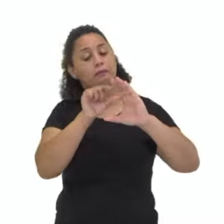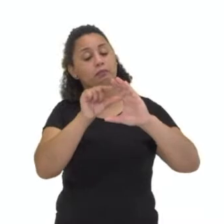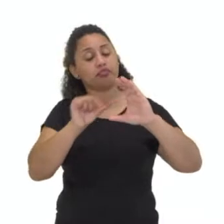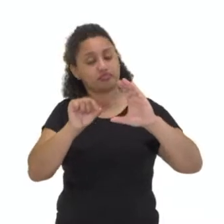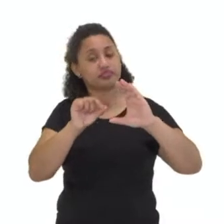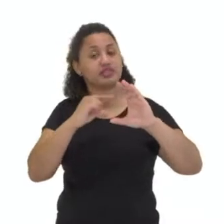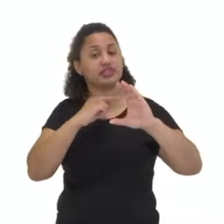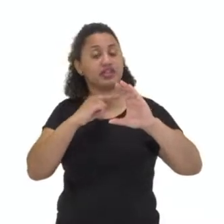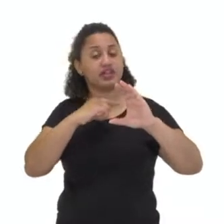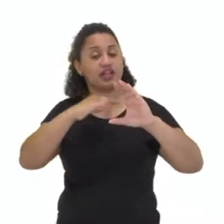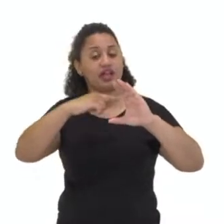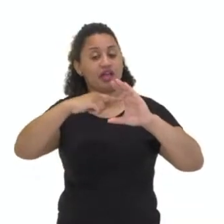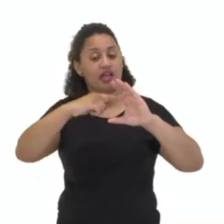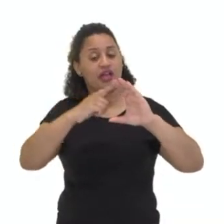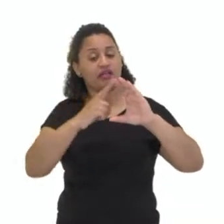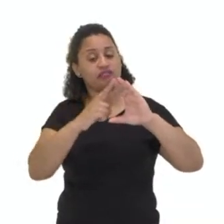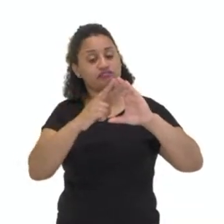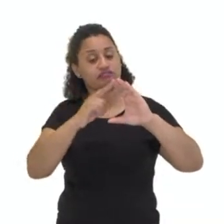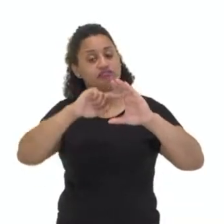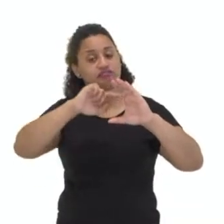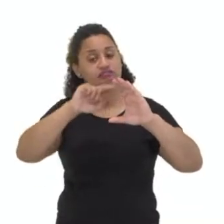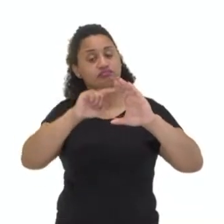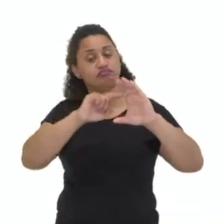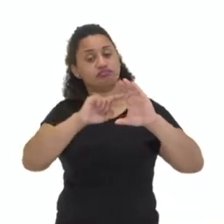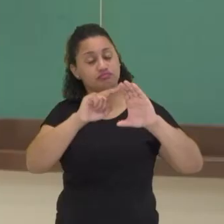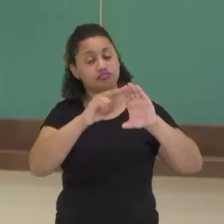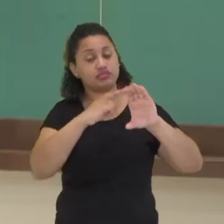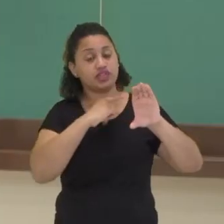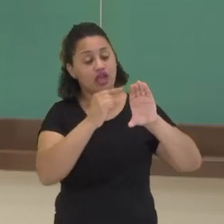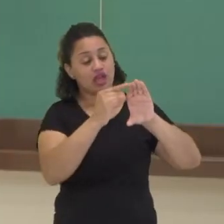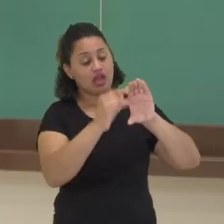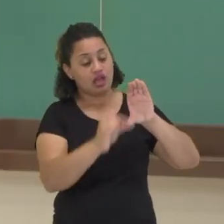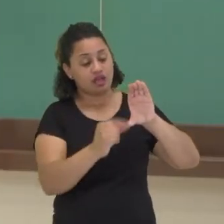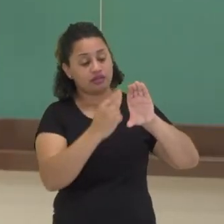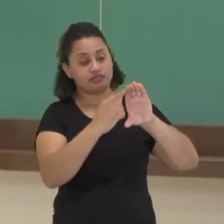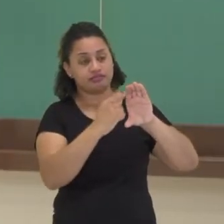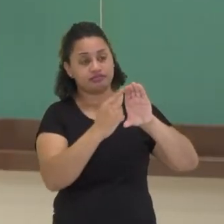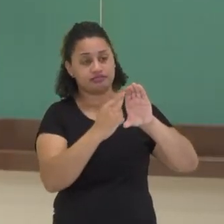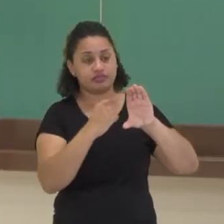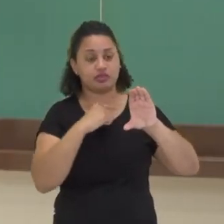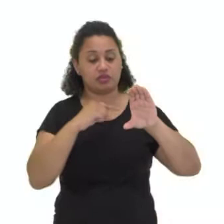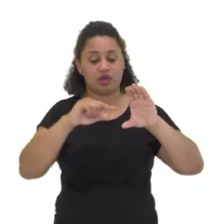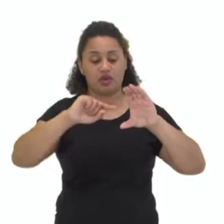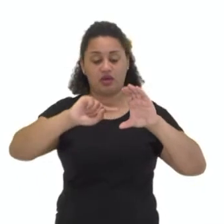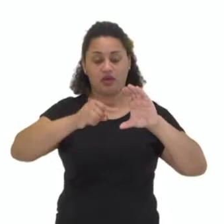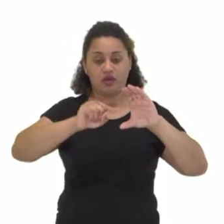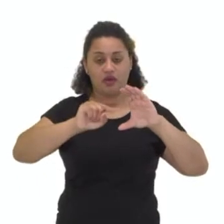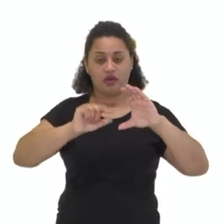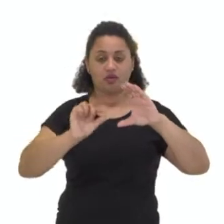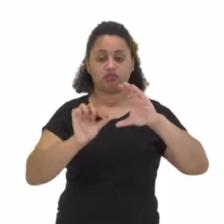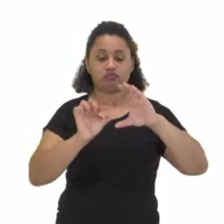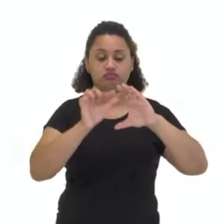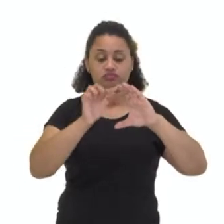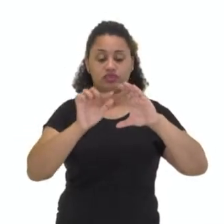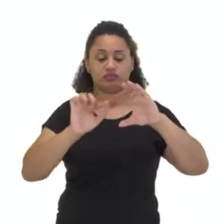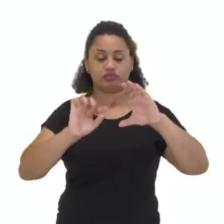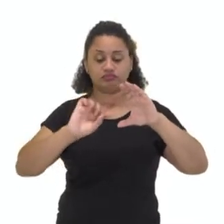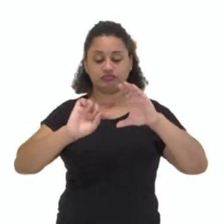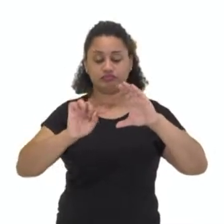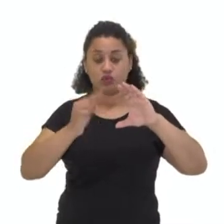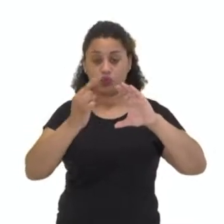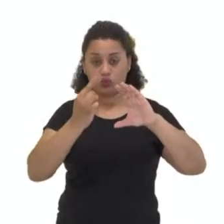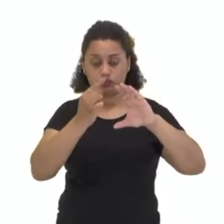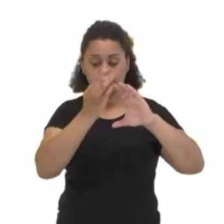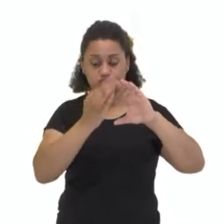dois raios e um arco. Por que por dois raios? Ele sai do centro, vai até a extremidade, temos um